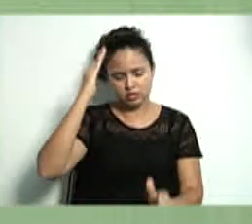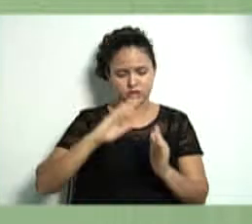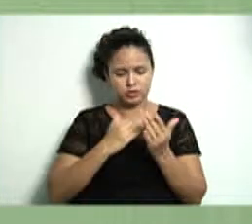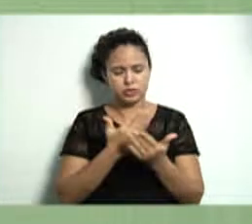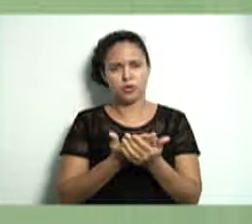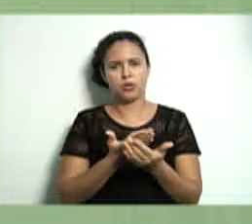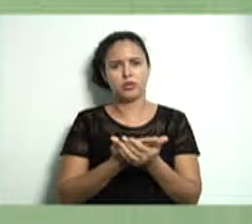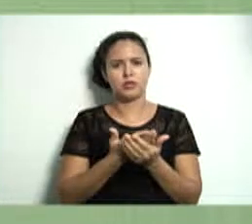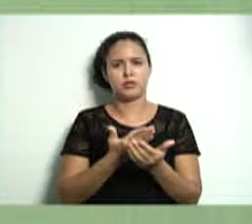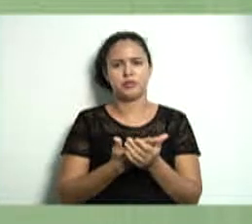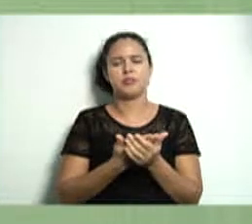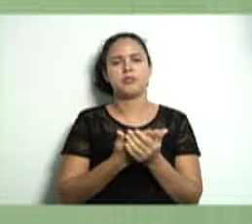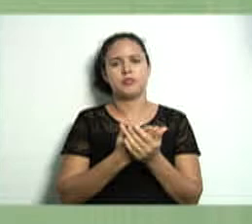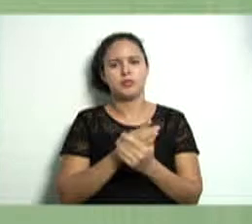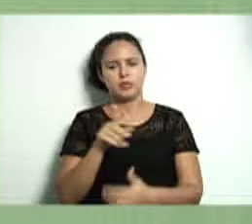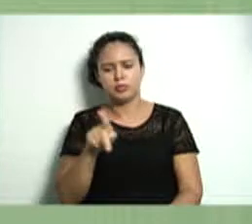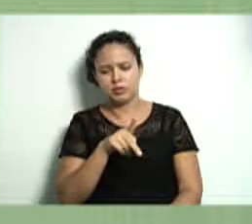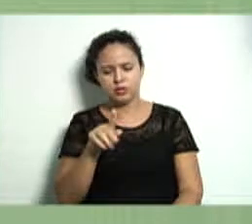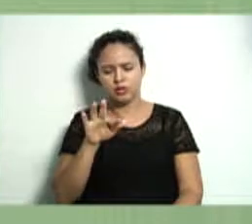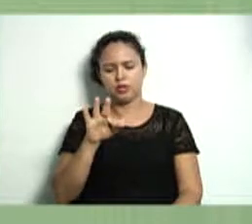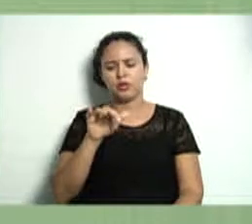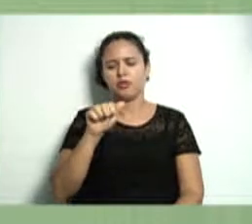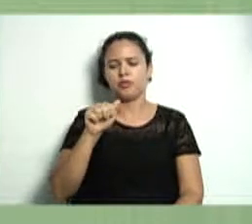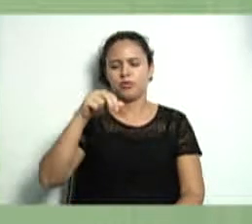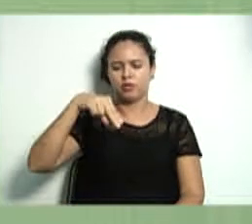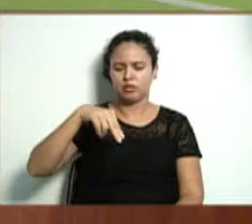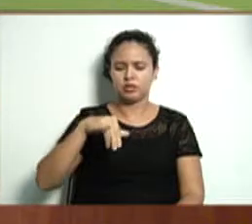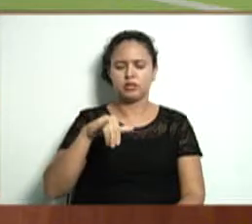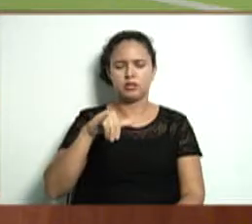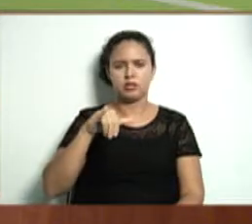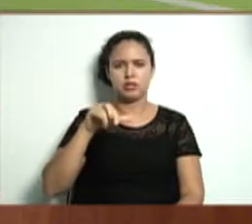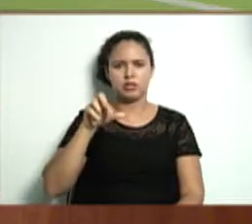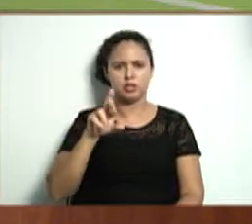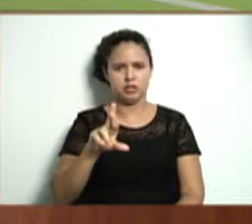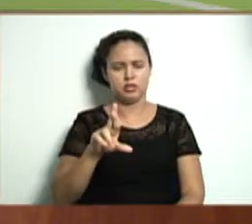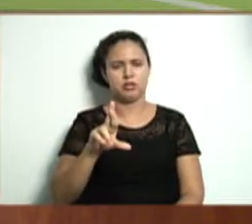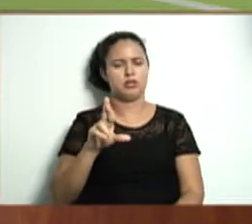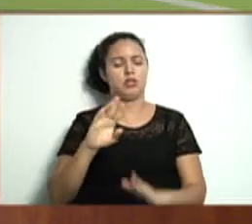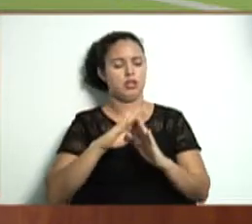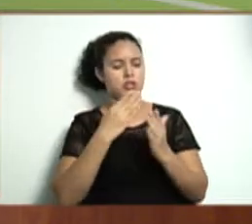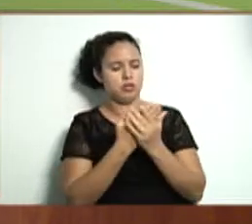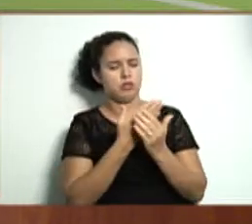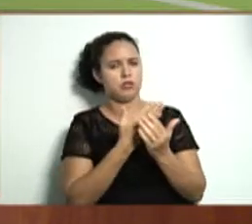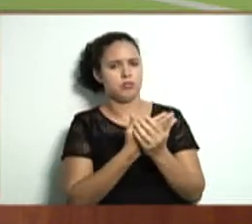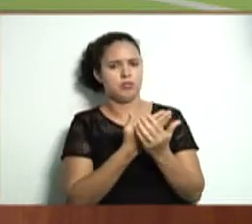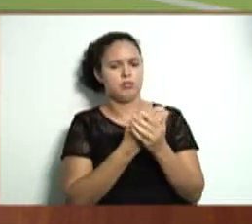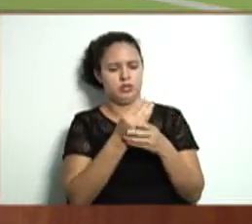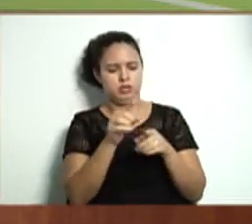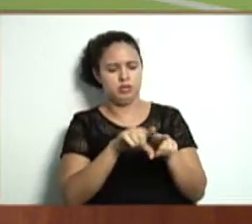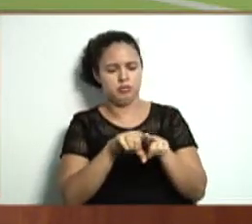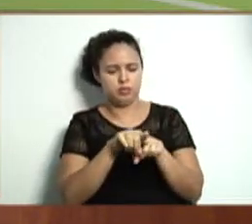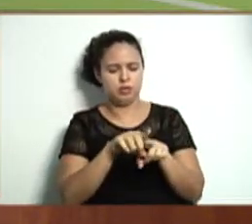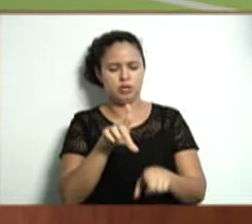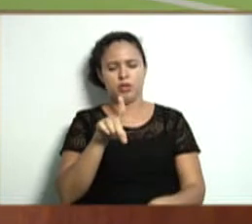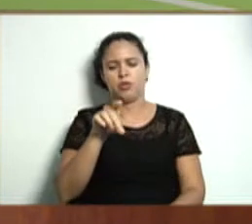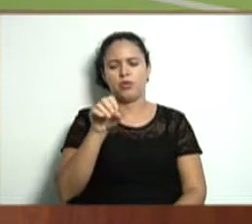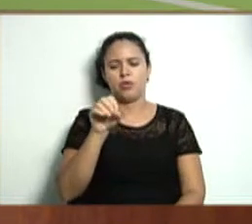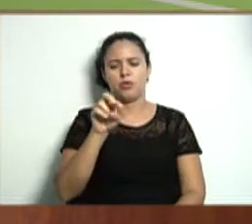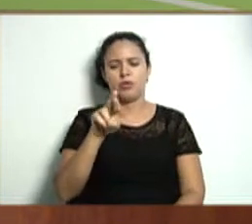escola, a professora Fanny, da escola Irmã Dorothy, postou a resposta correta. Lá da